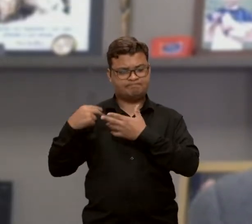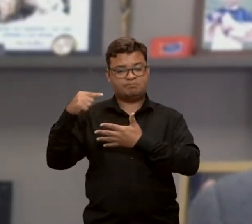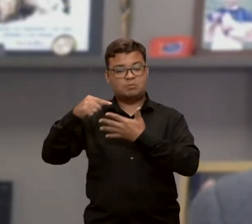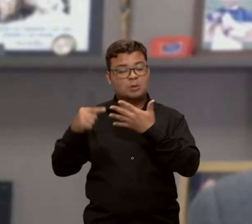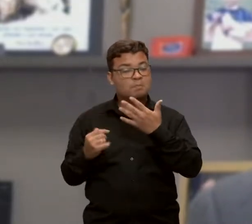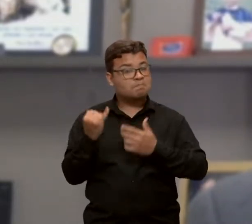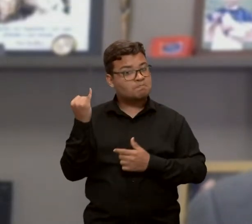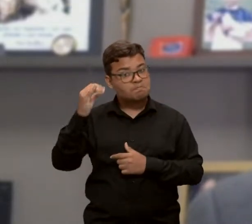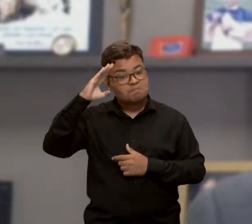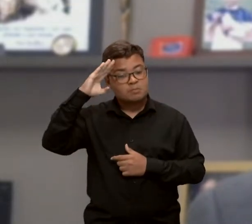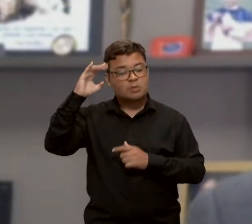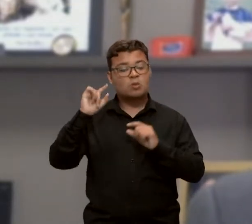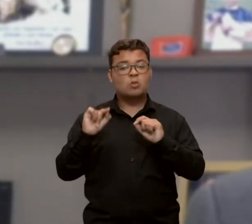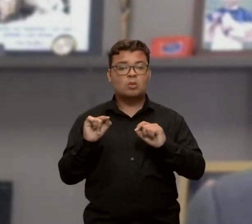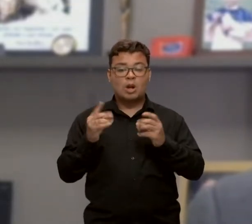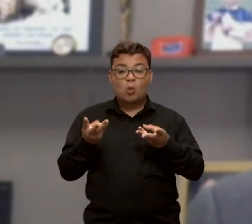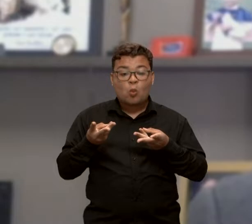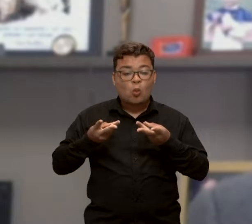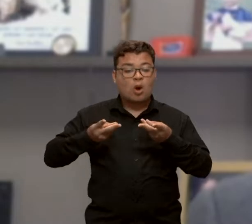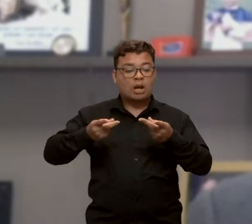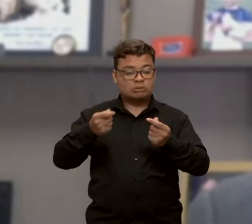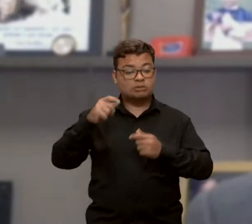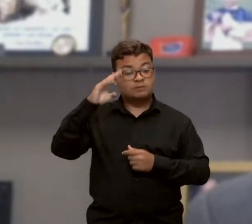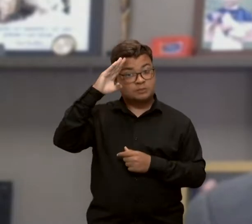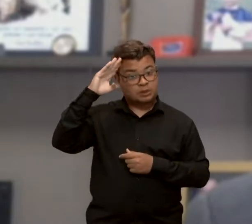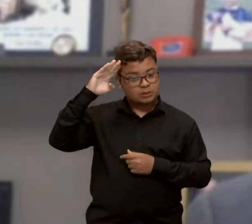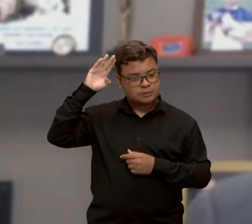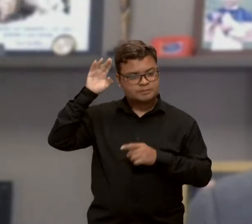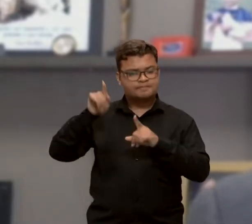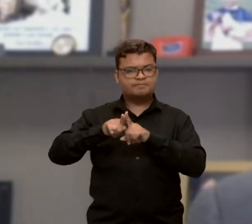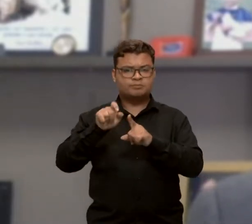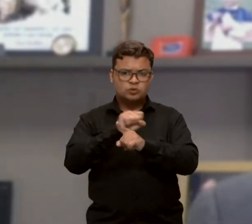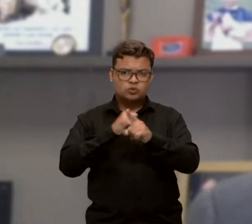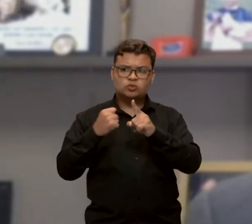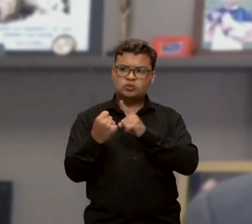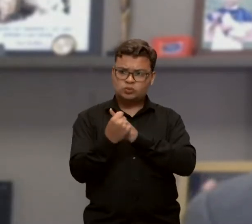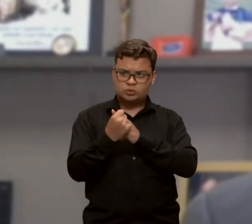né? Qualidade acadêmica, relevância